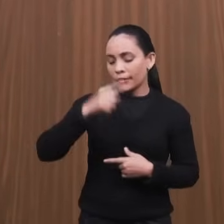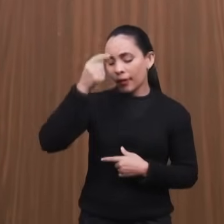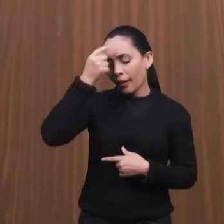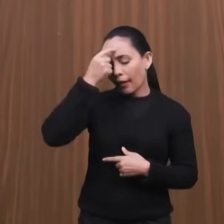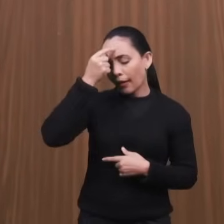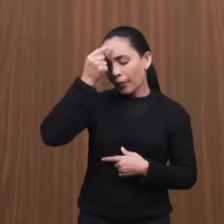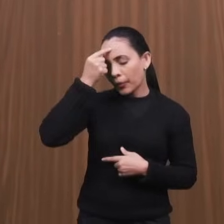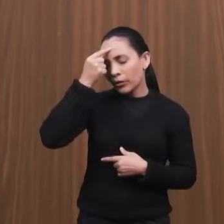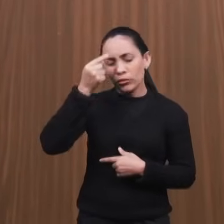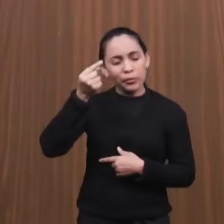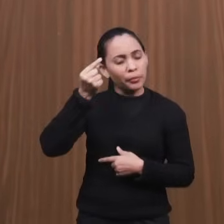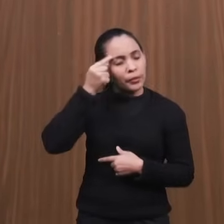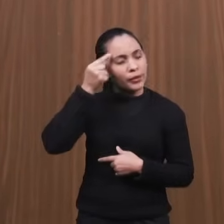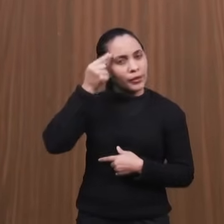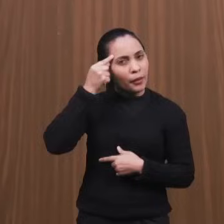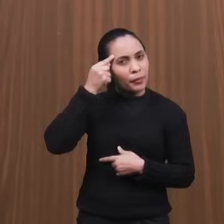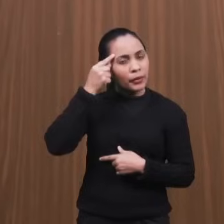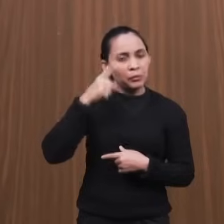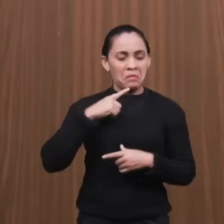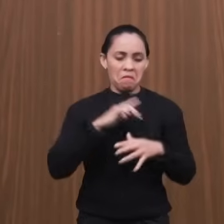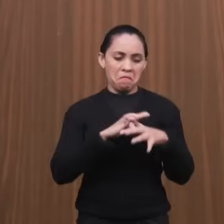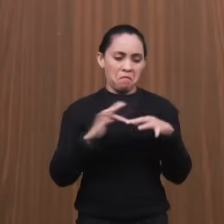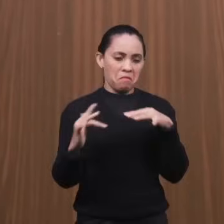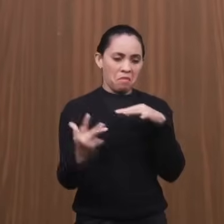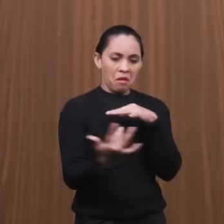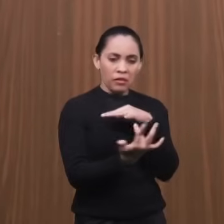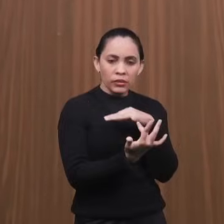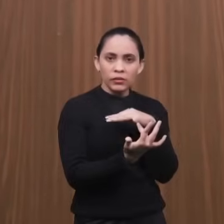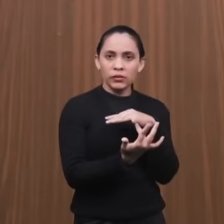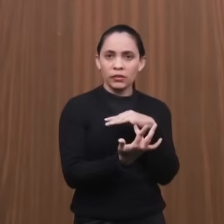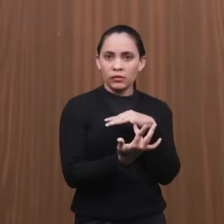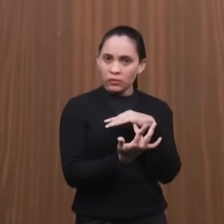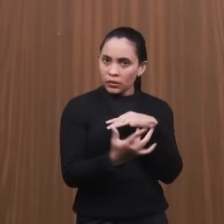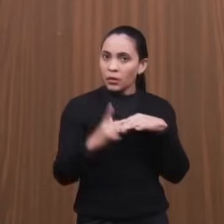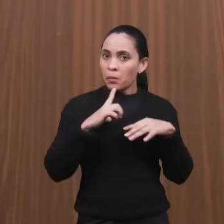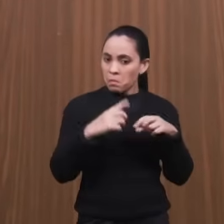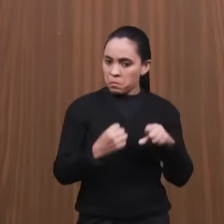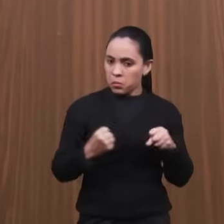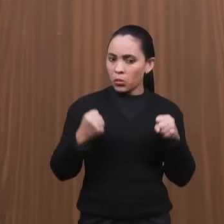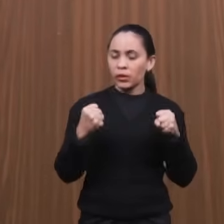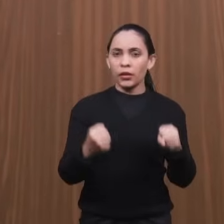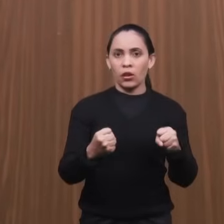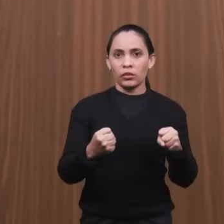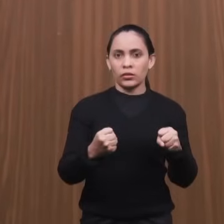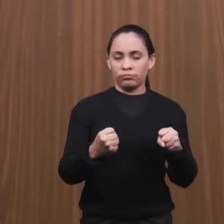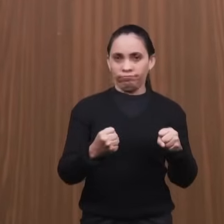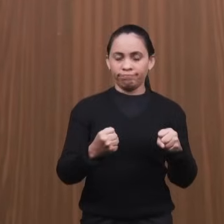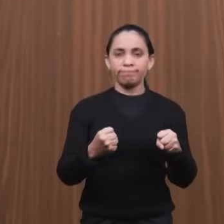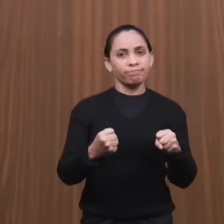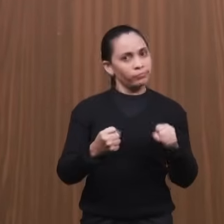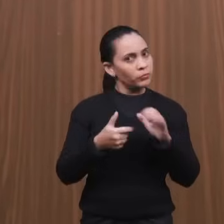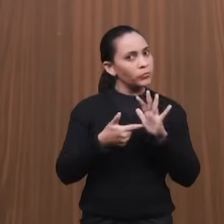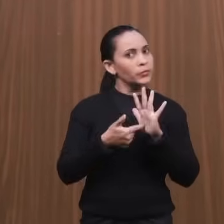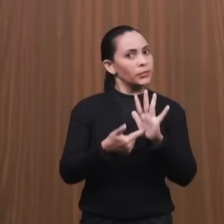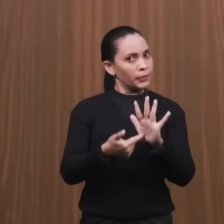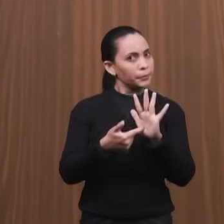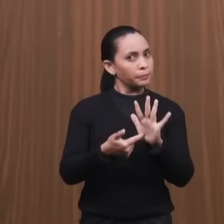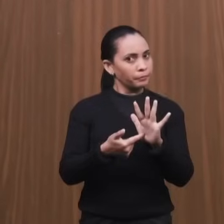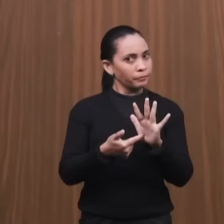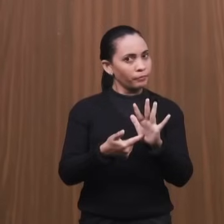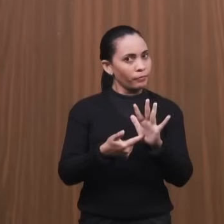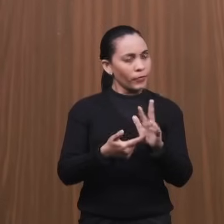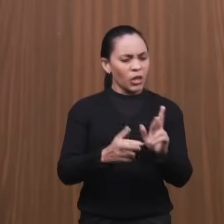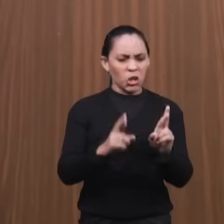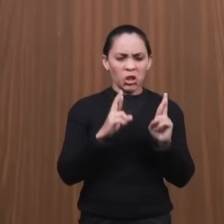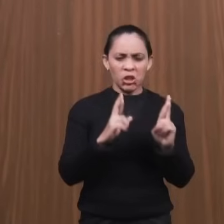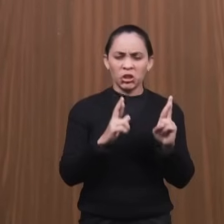é? Os meios de comunicação hoje são ferramentas poderosas para isso, apresentando toda a